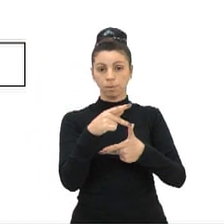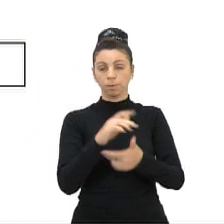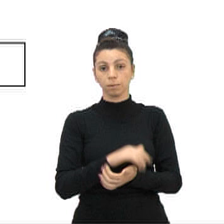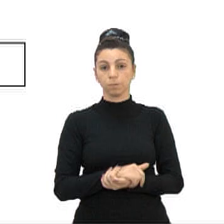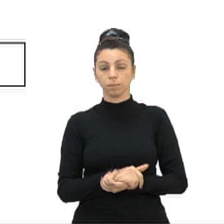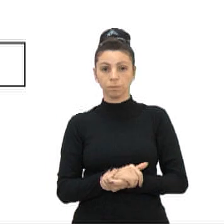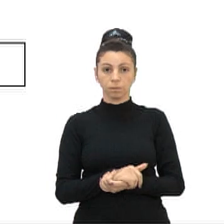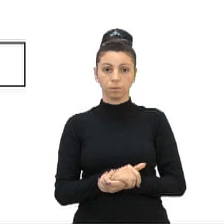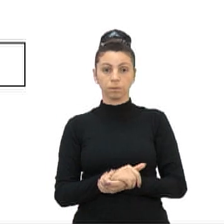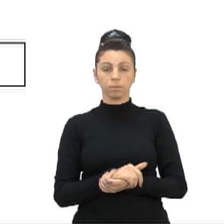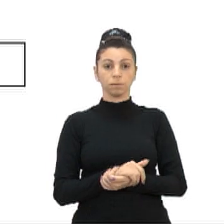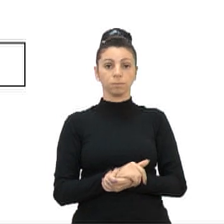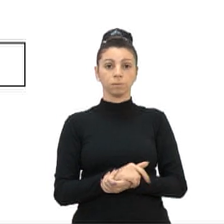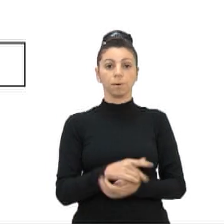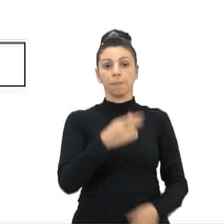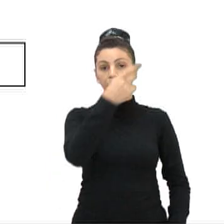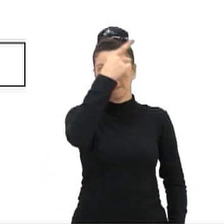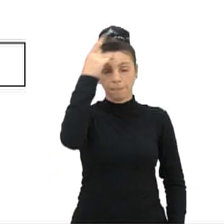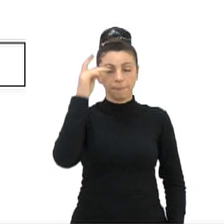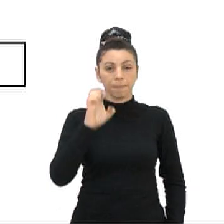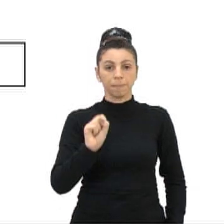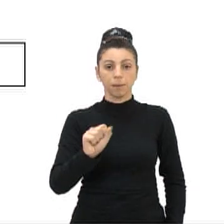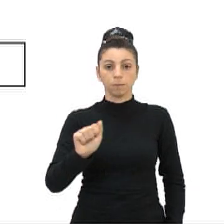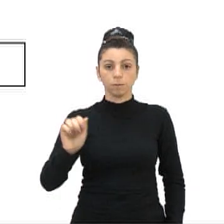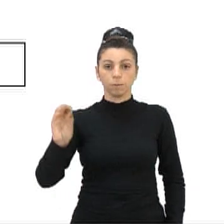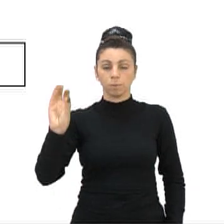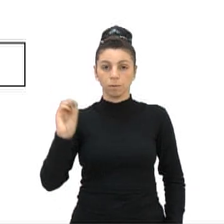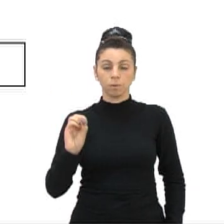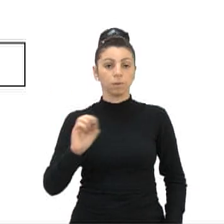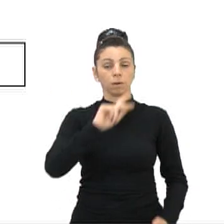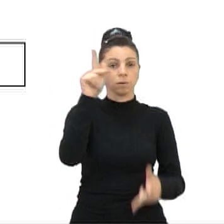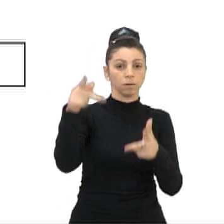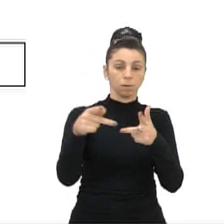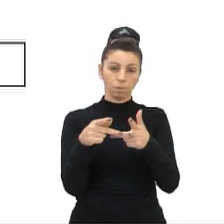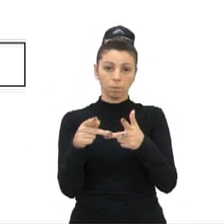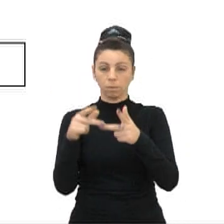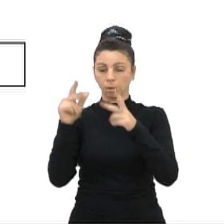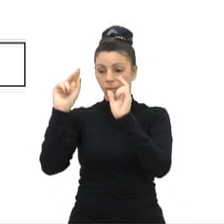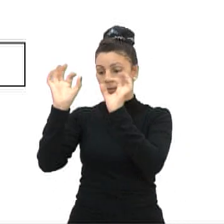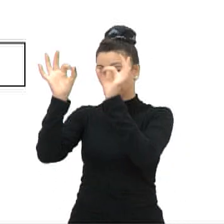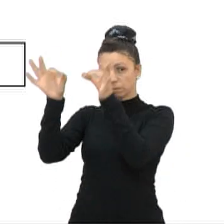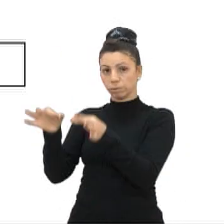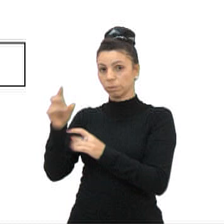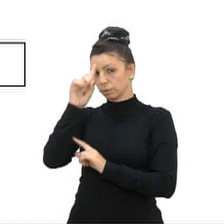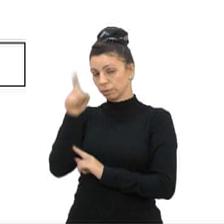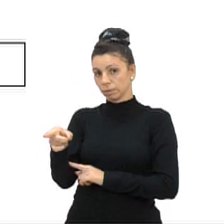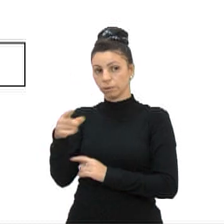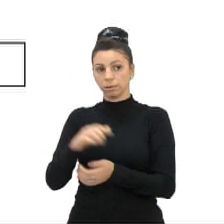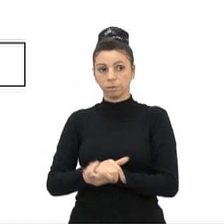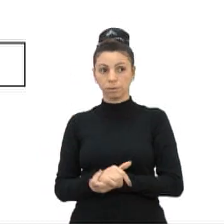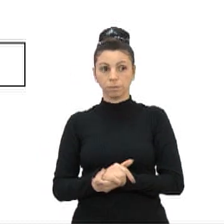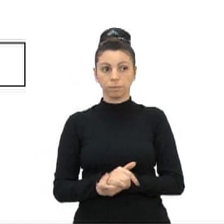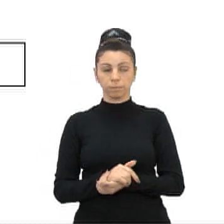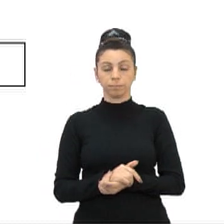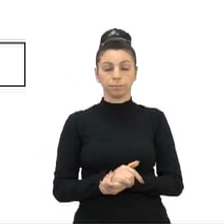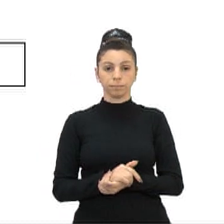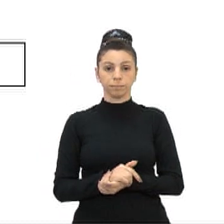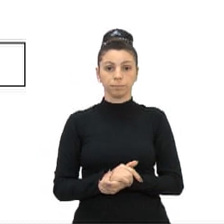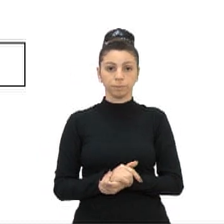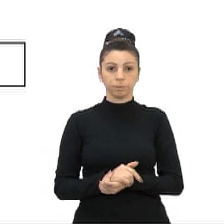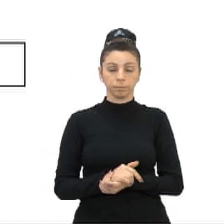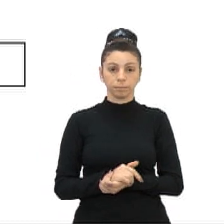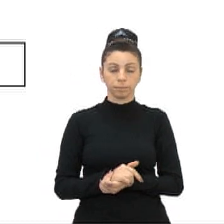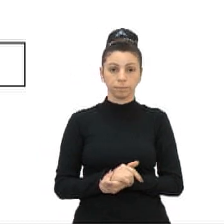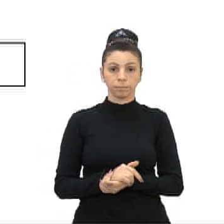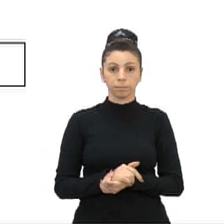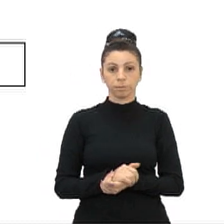do plural da flexão verbal no presente do modo indicativo. Sem a letra, vocês vão marcar. Para as